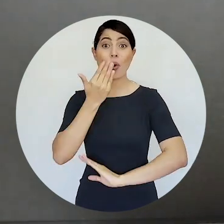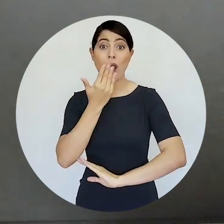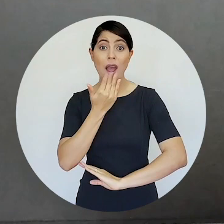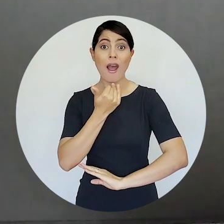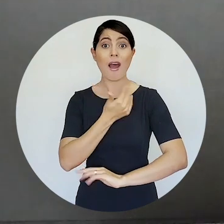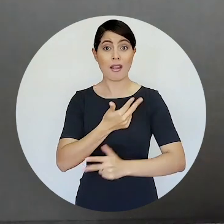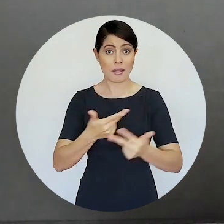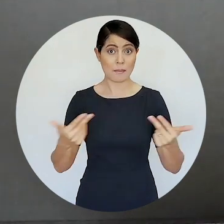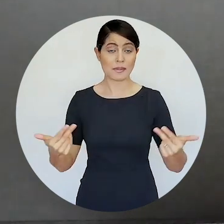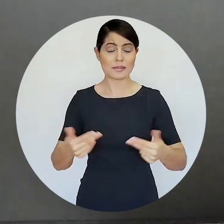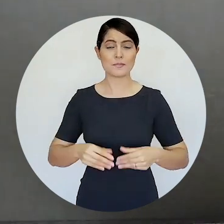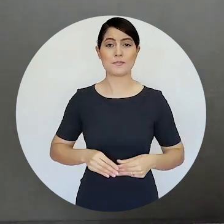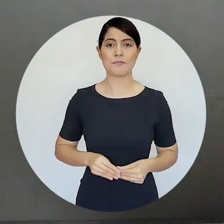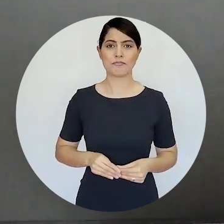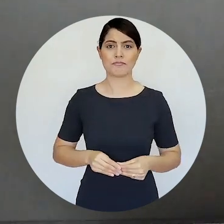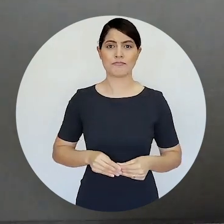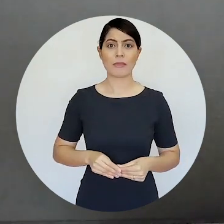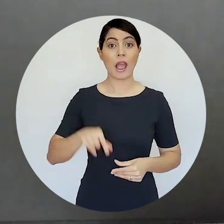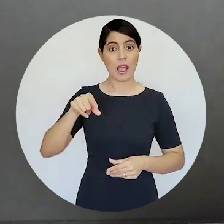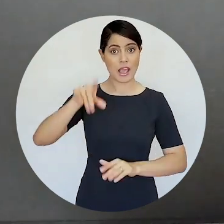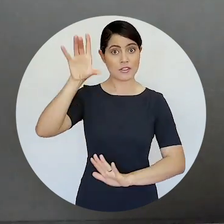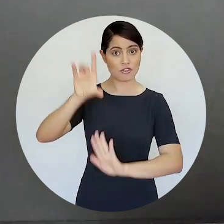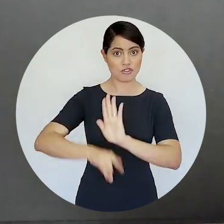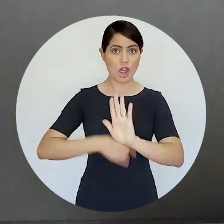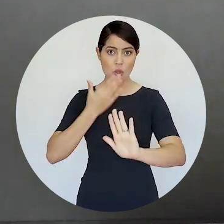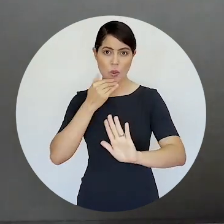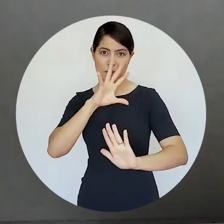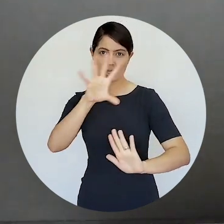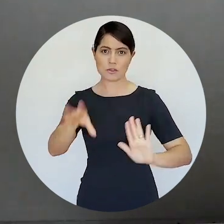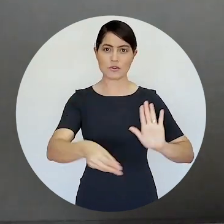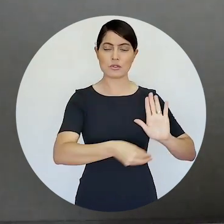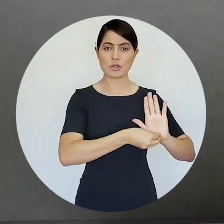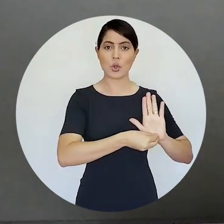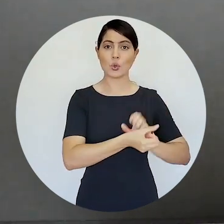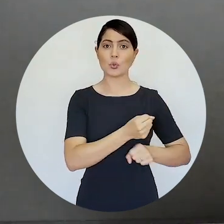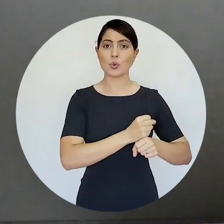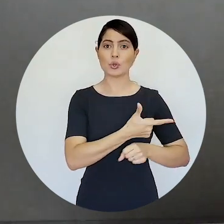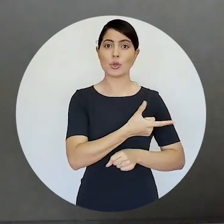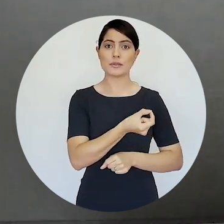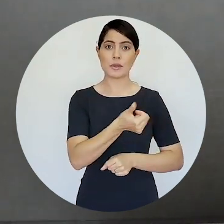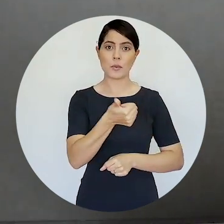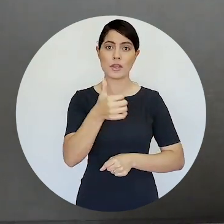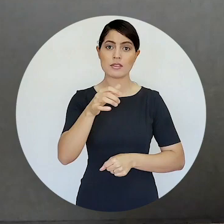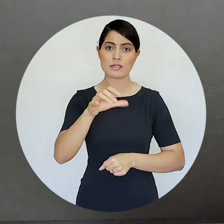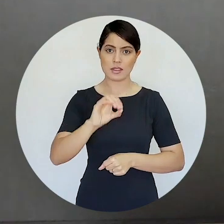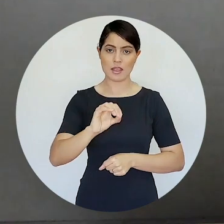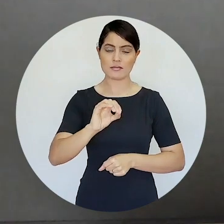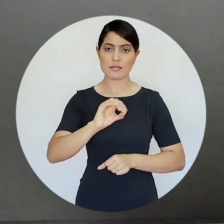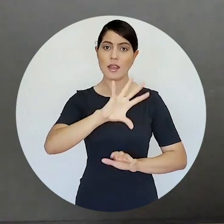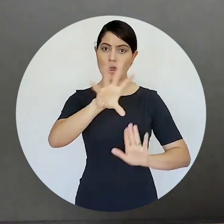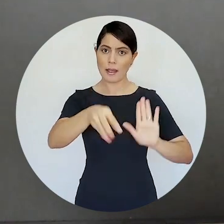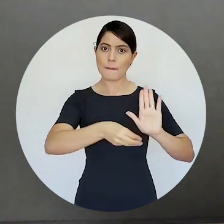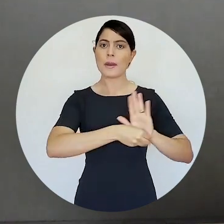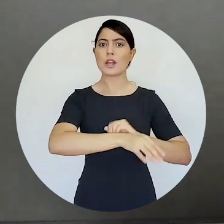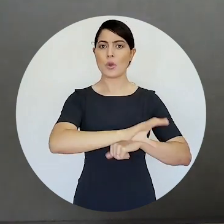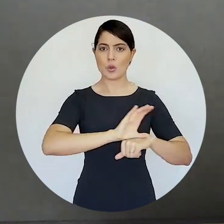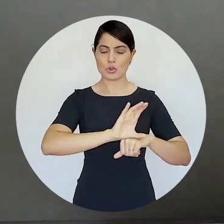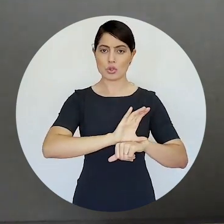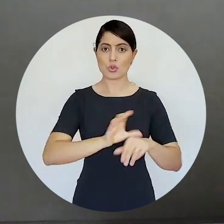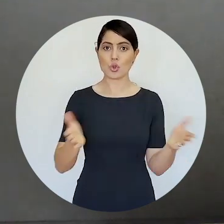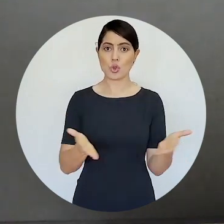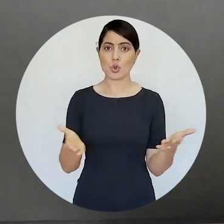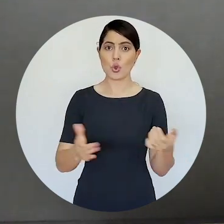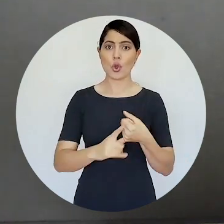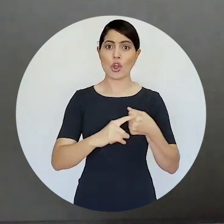foi inserido no texto constitucional por emenda no ano de 2010 e hoje a gente o encontra no rol